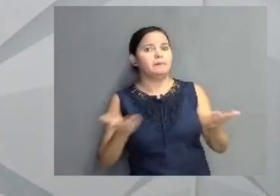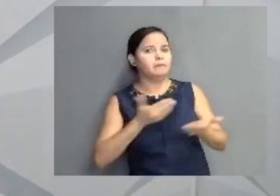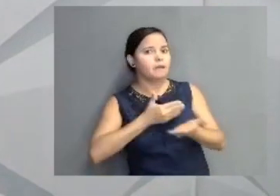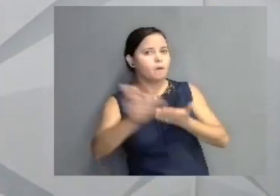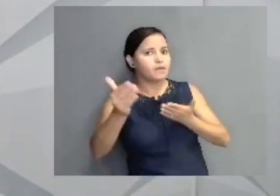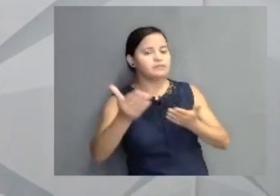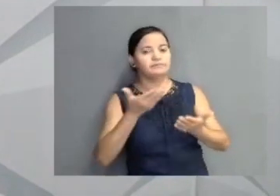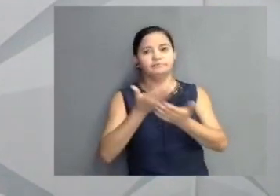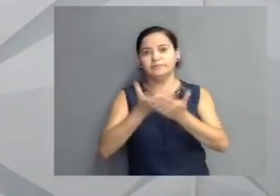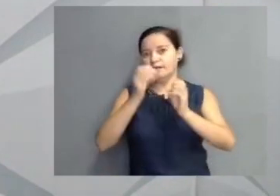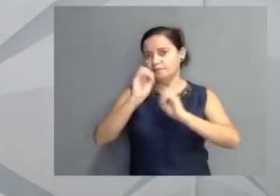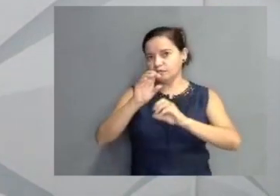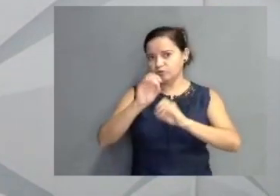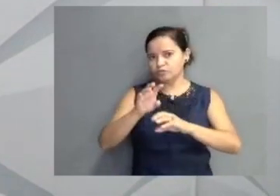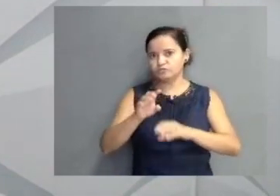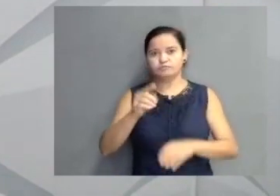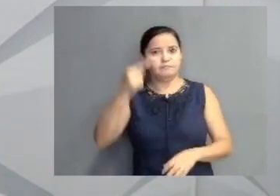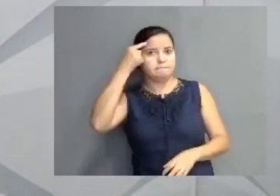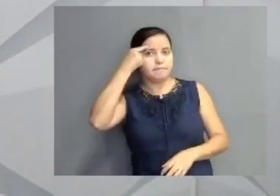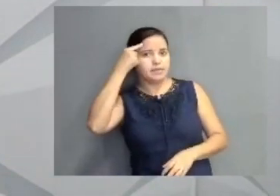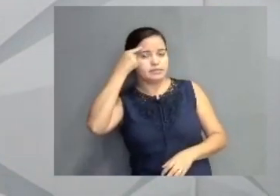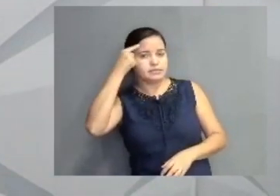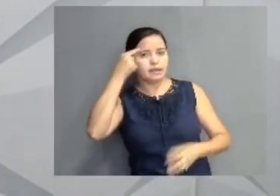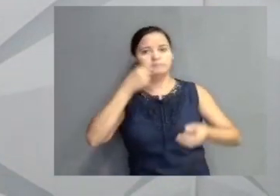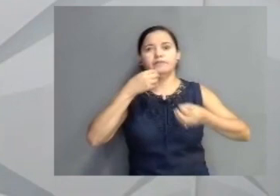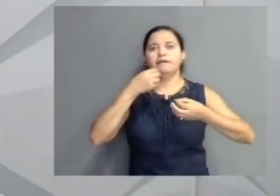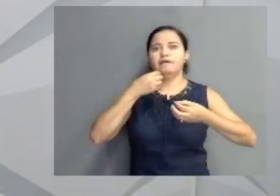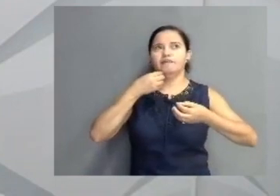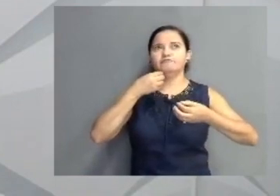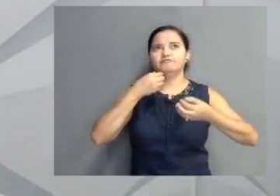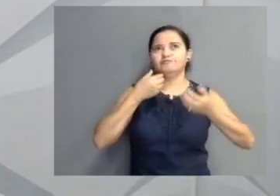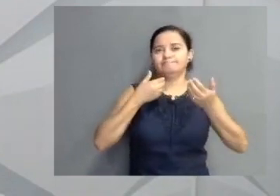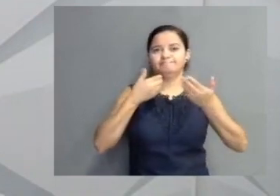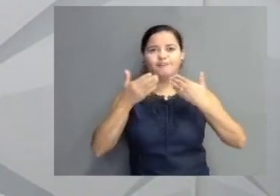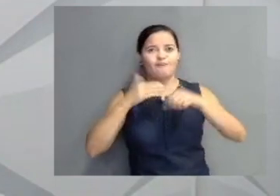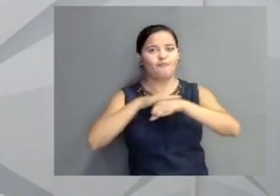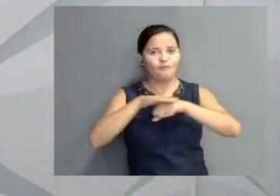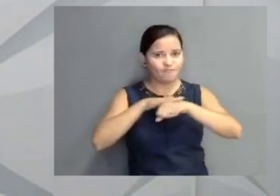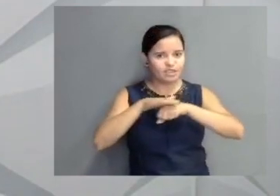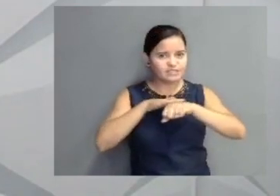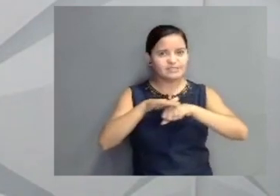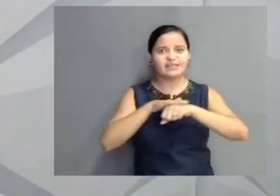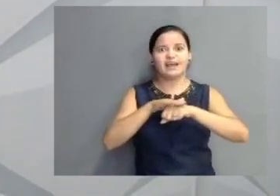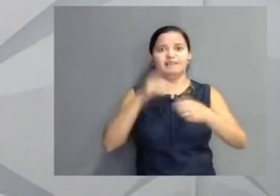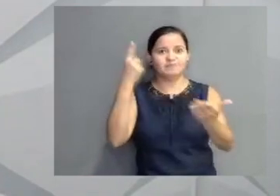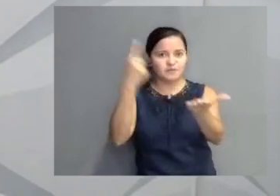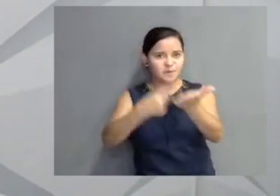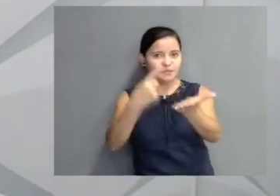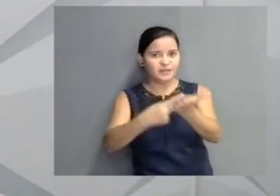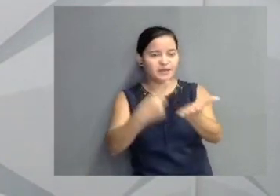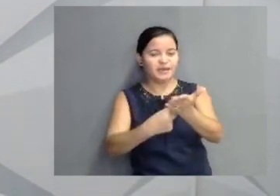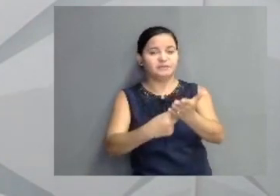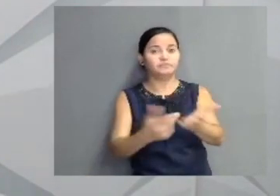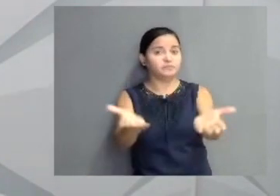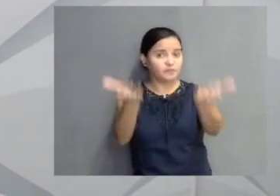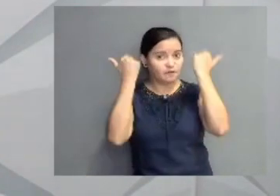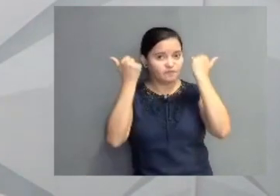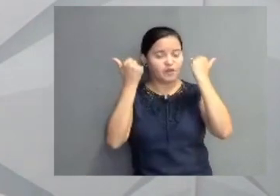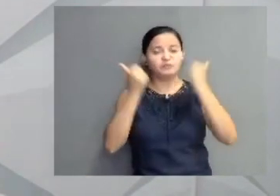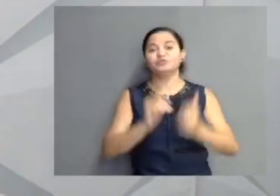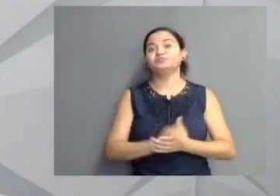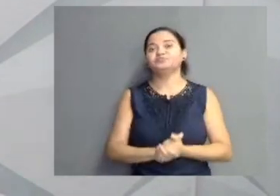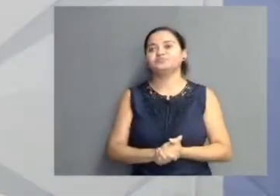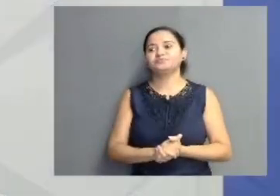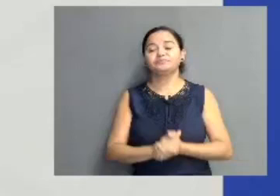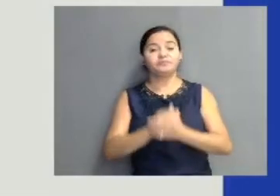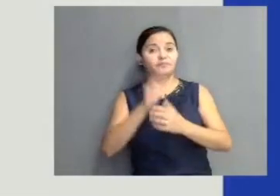nossa aula de hoje, eu trouxe aqui algumas dicas para a gente conversar, para a gente alinhar e fazer alguns acordos, tá certo? Vamos aqui para a nossa telinha,